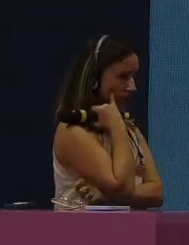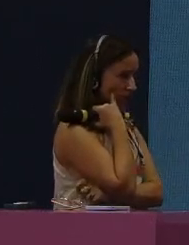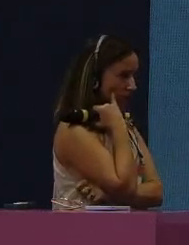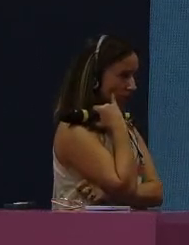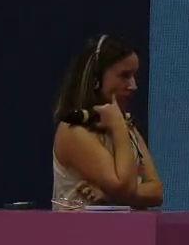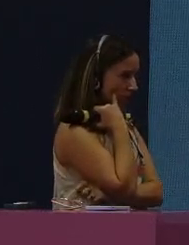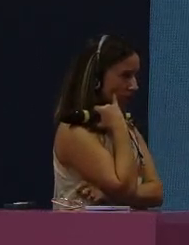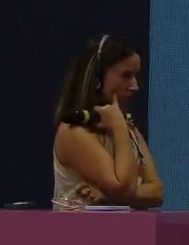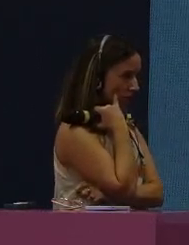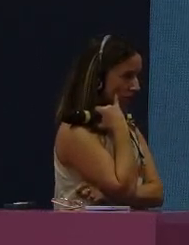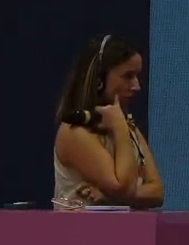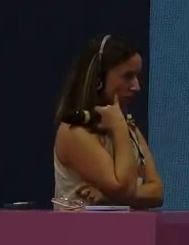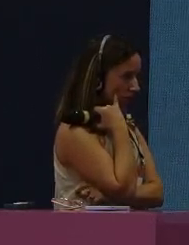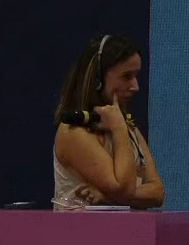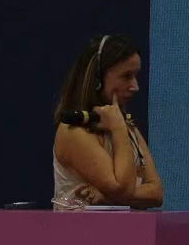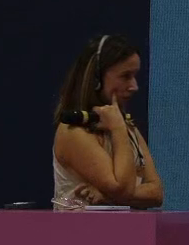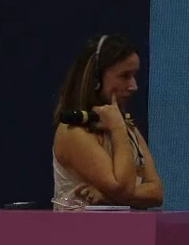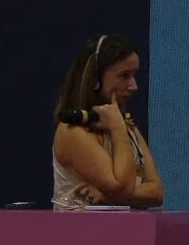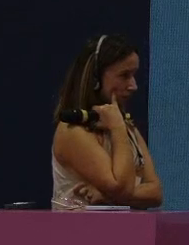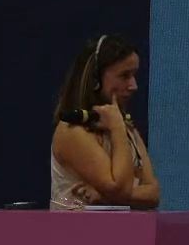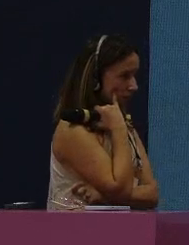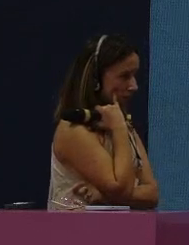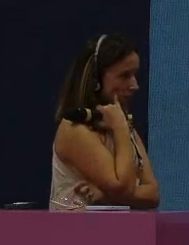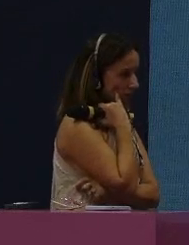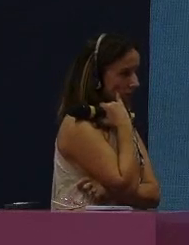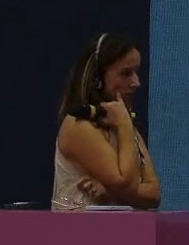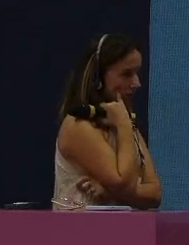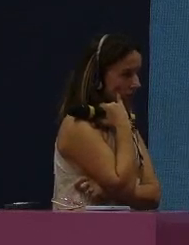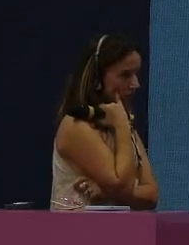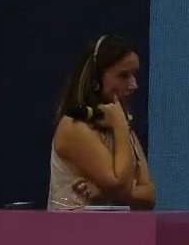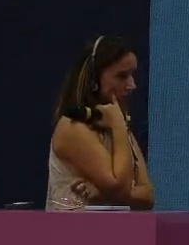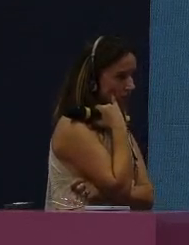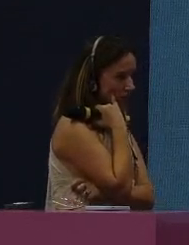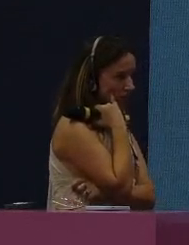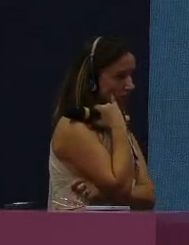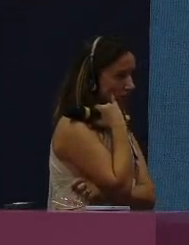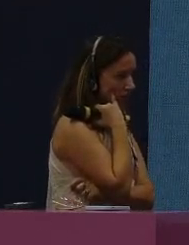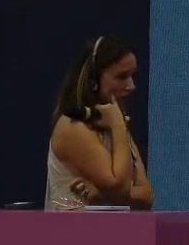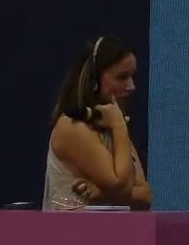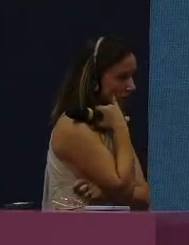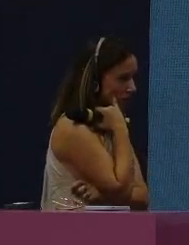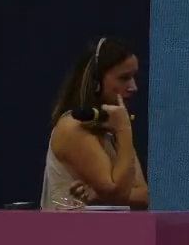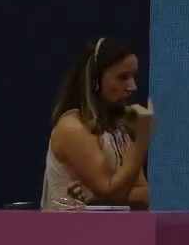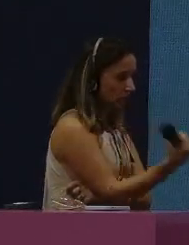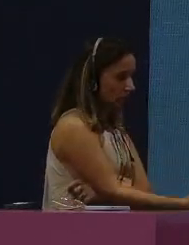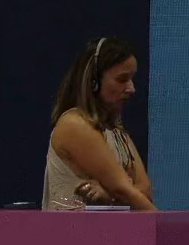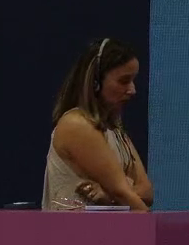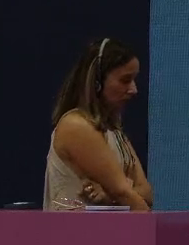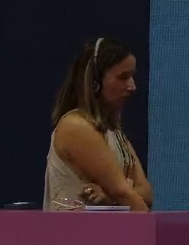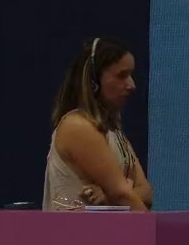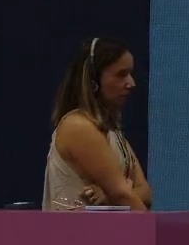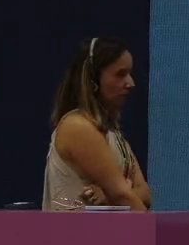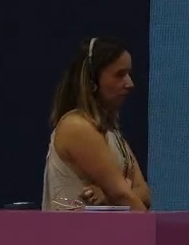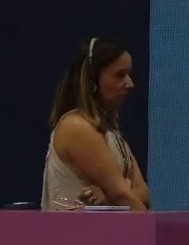a linha de transmissão, né? Tem vários requisitos e muitos deles são dados de sensores que a gente precisa coletar